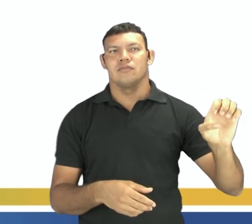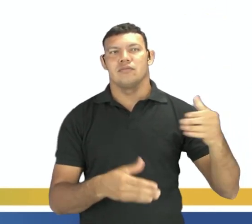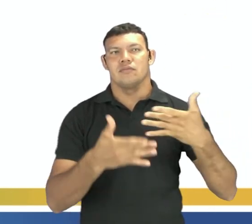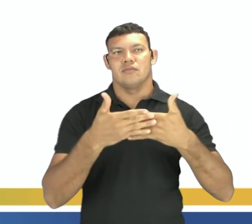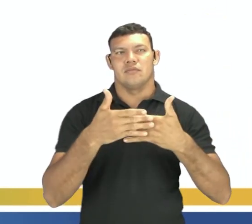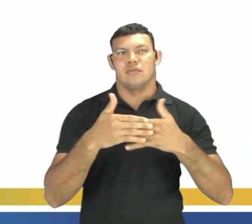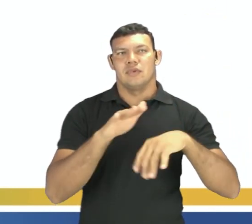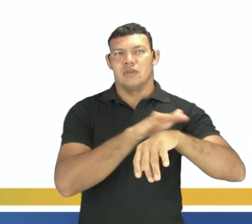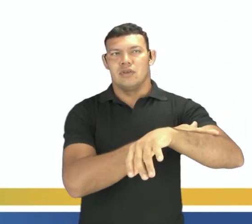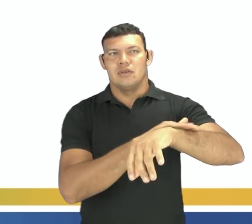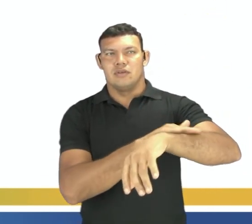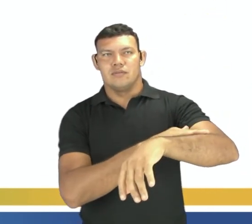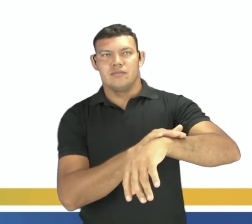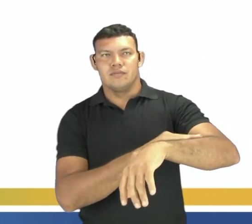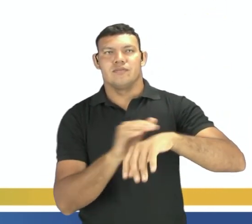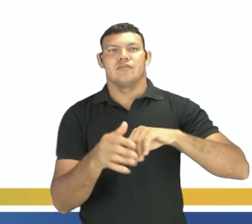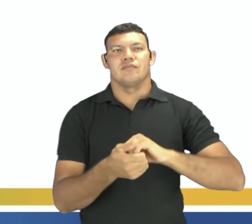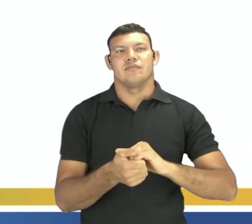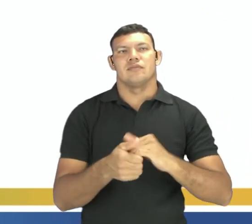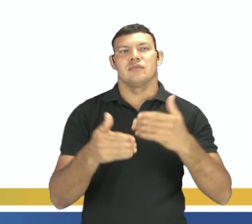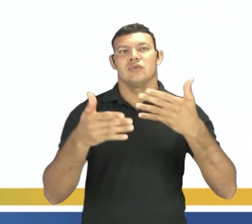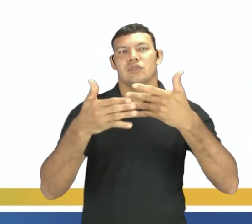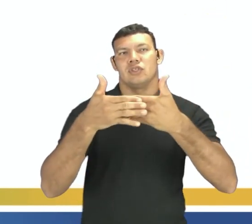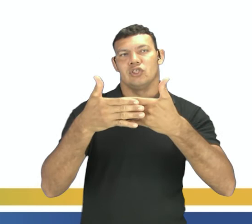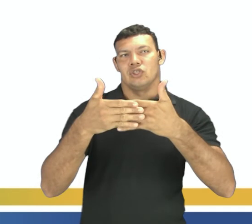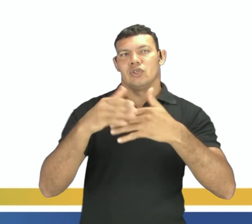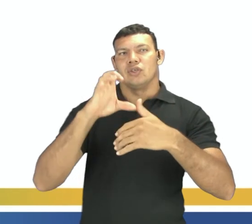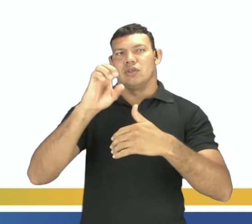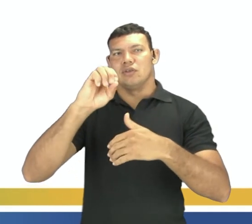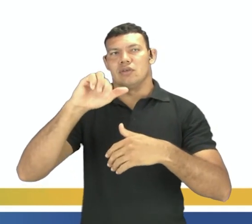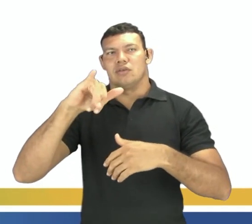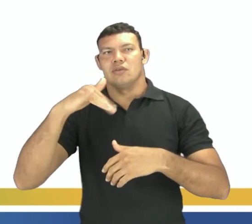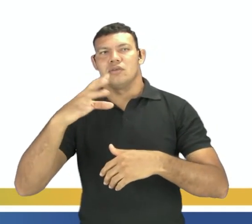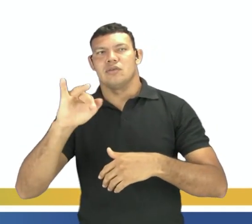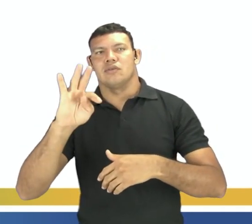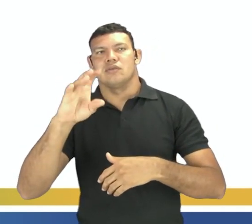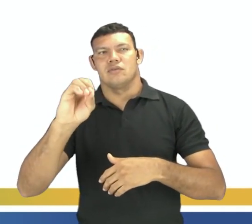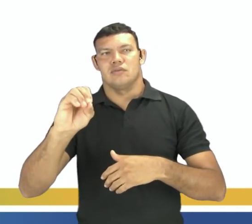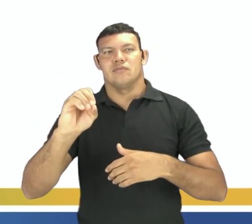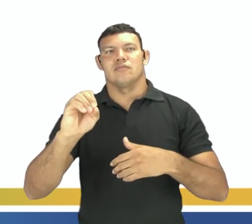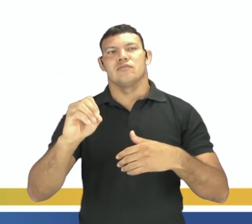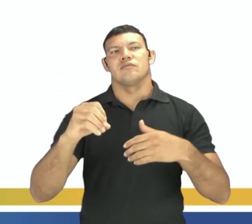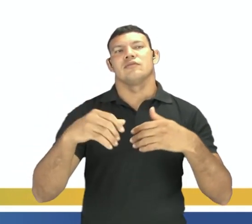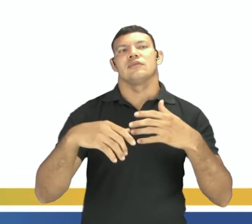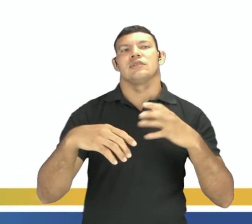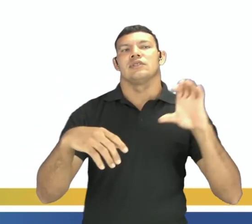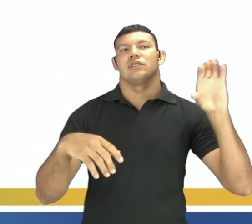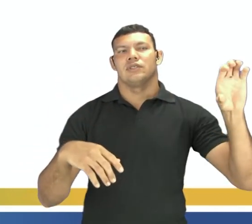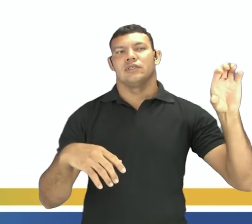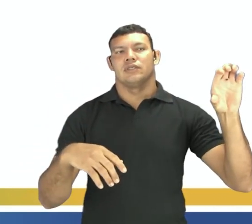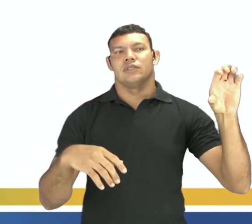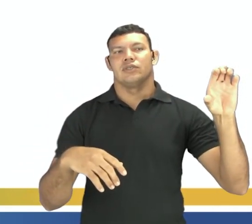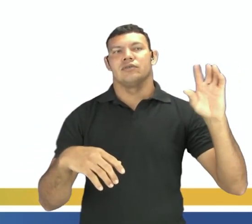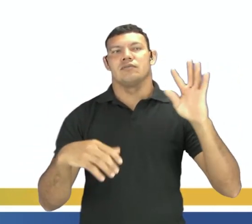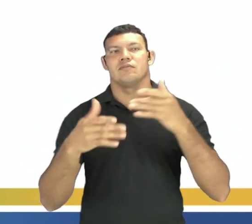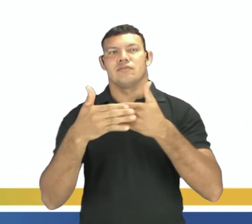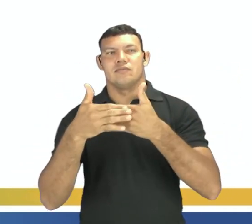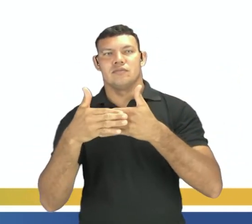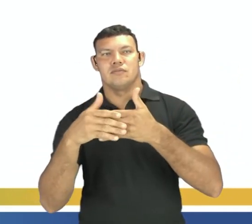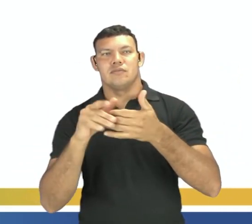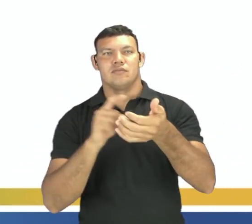o tecido nervoso. E ao lado nós temos as células alongadas, ricas em actina e